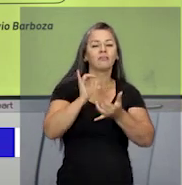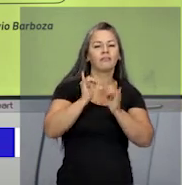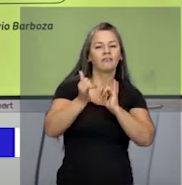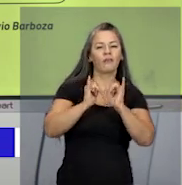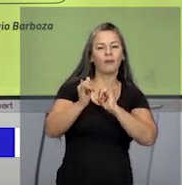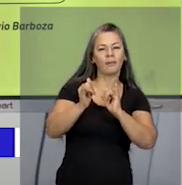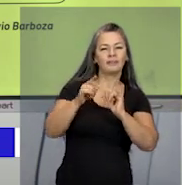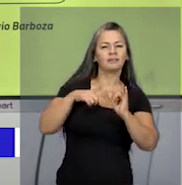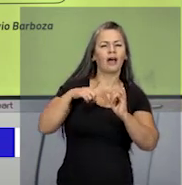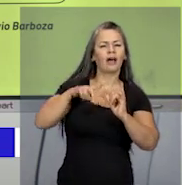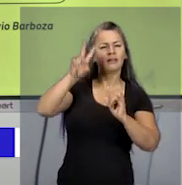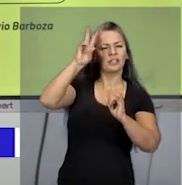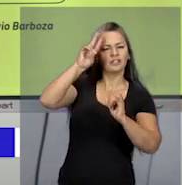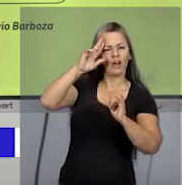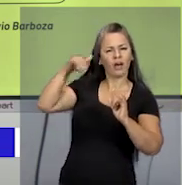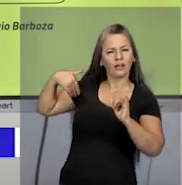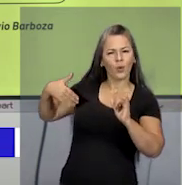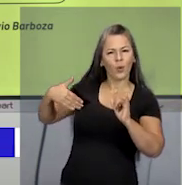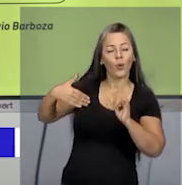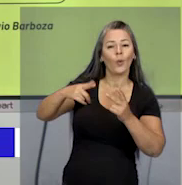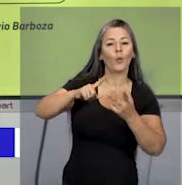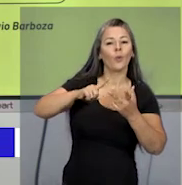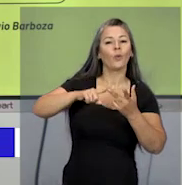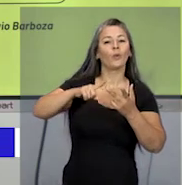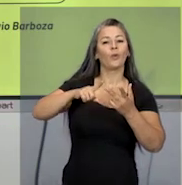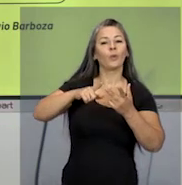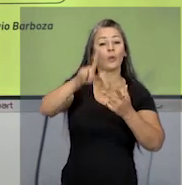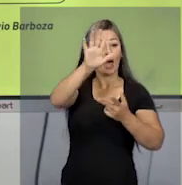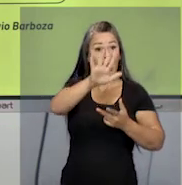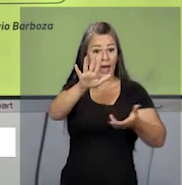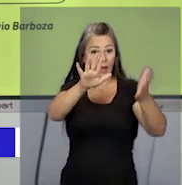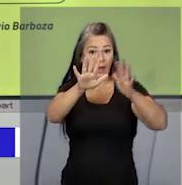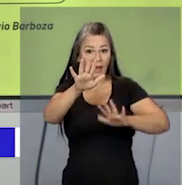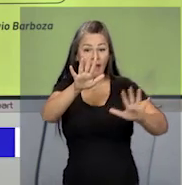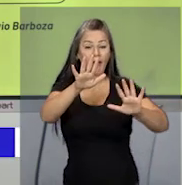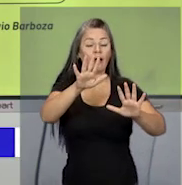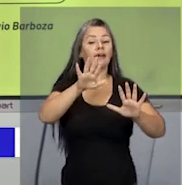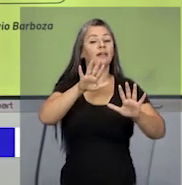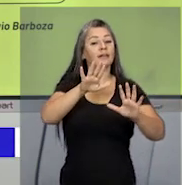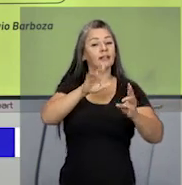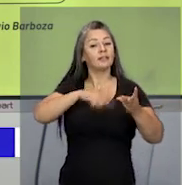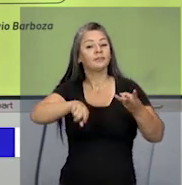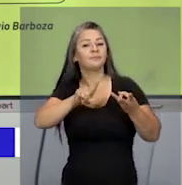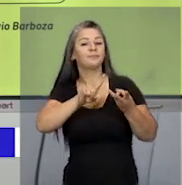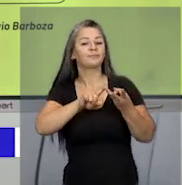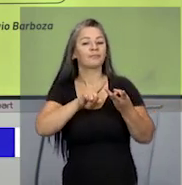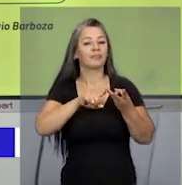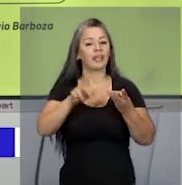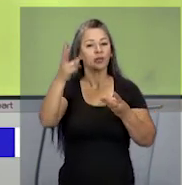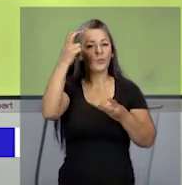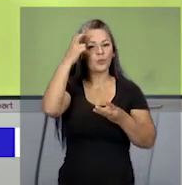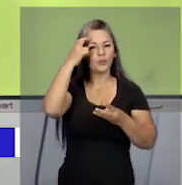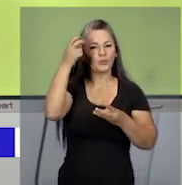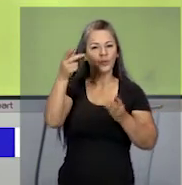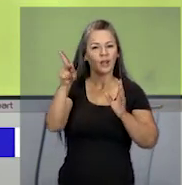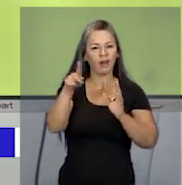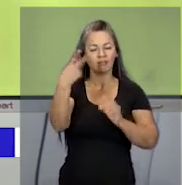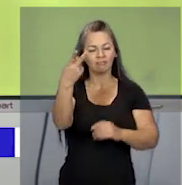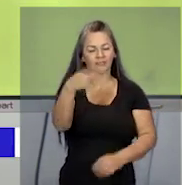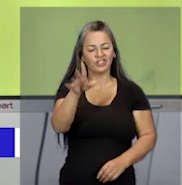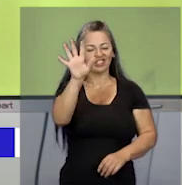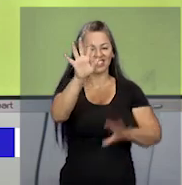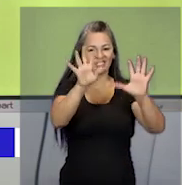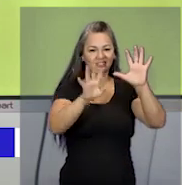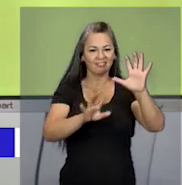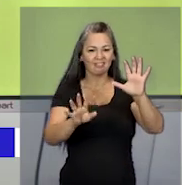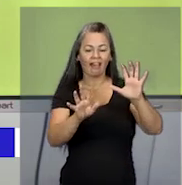e questões políticas e econômicas também em relação a essa diversidade do nosso território brasileiro. Então, para hoje, né, o